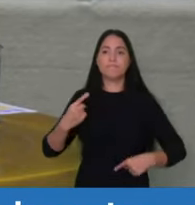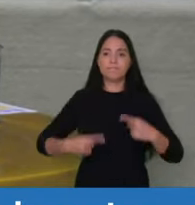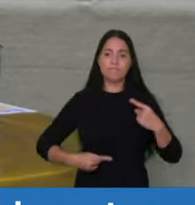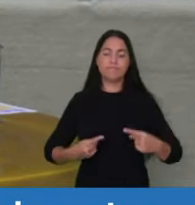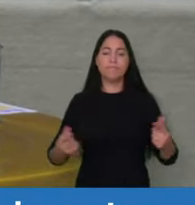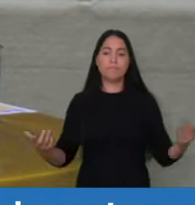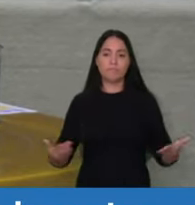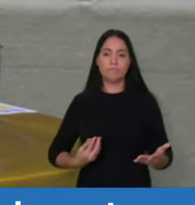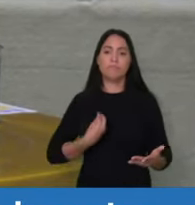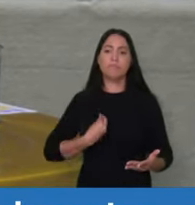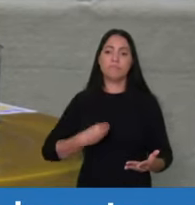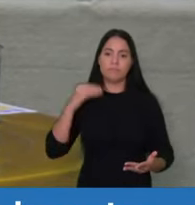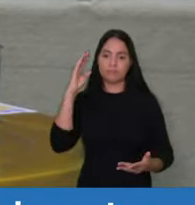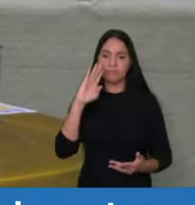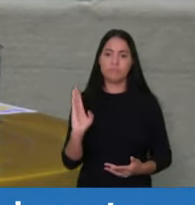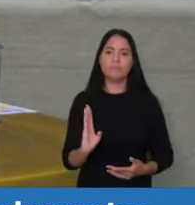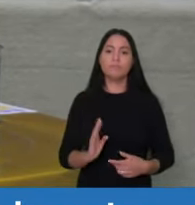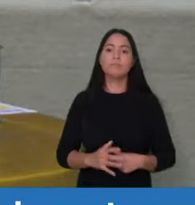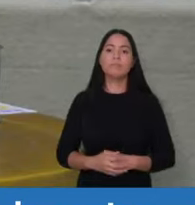recente do Brasil.